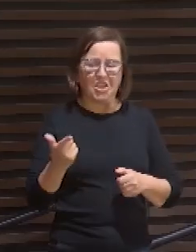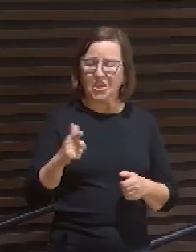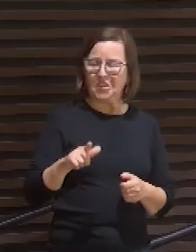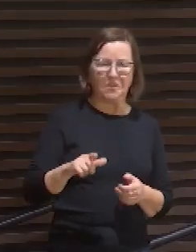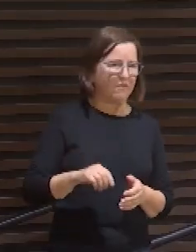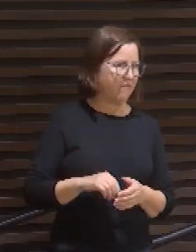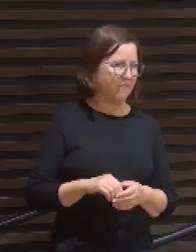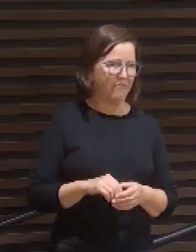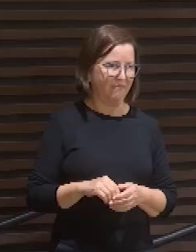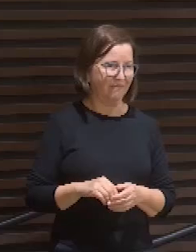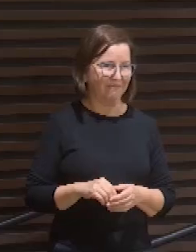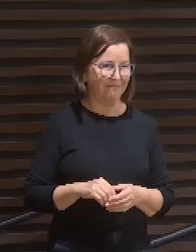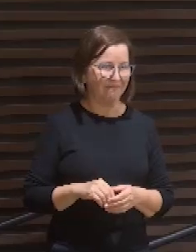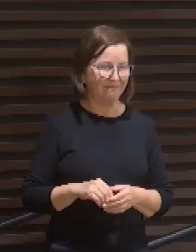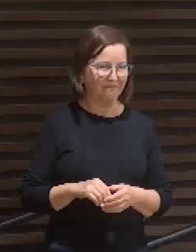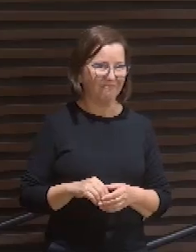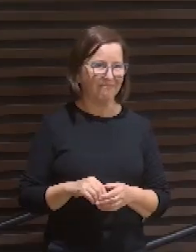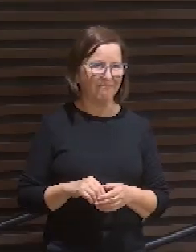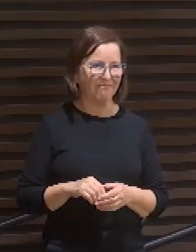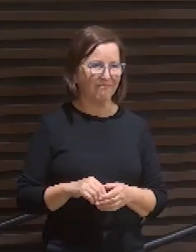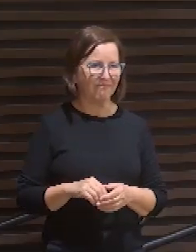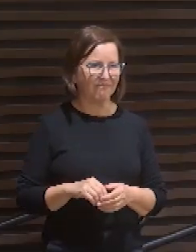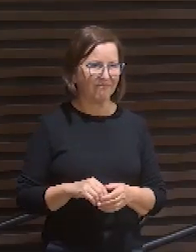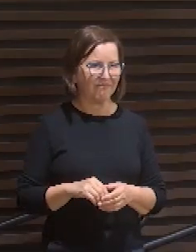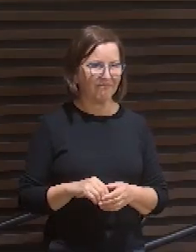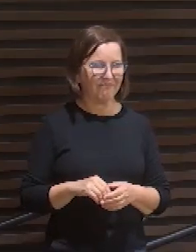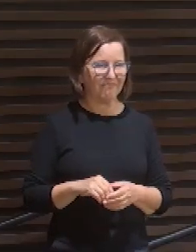Não pode ter adendo.